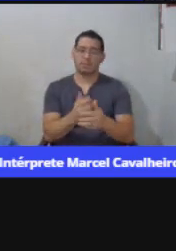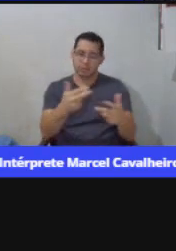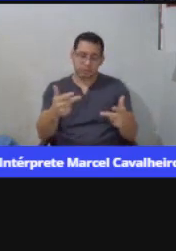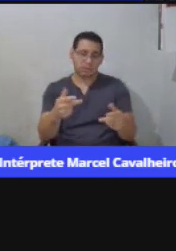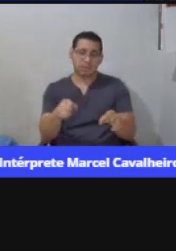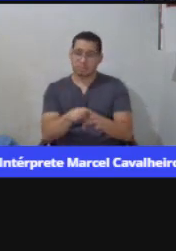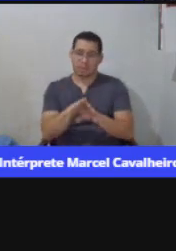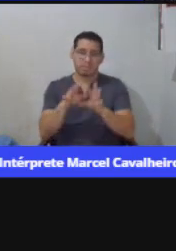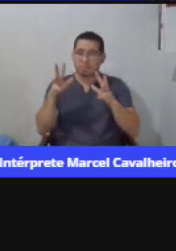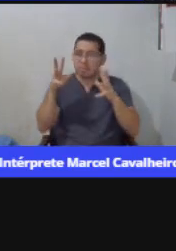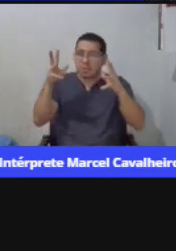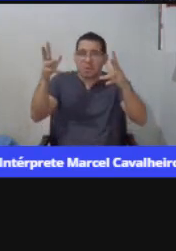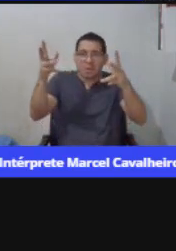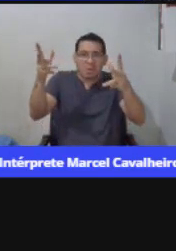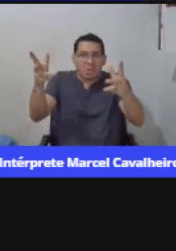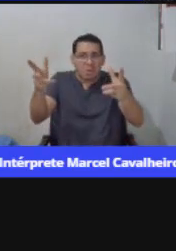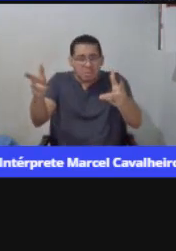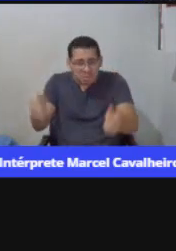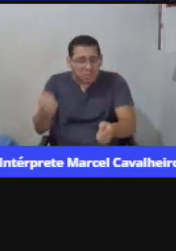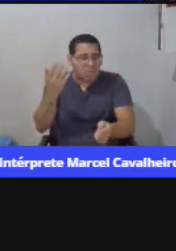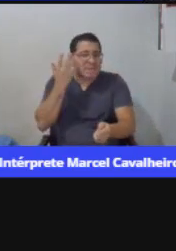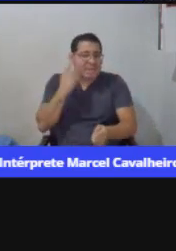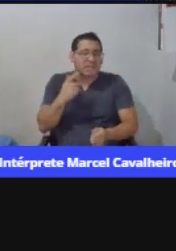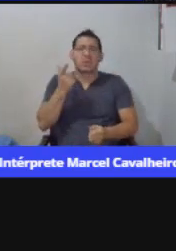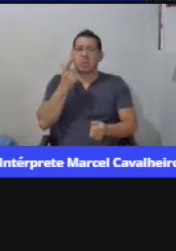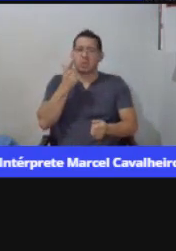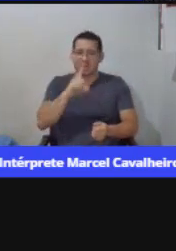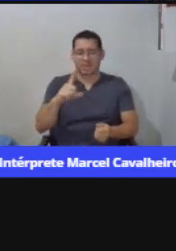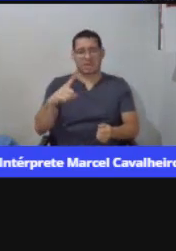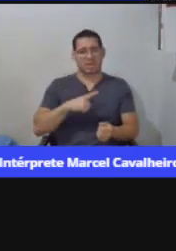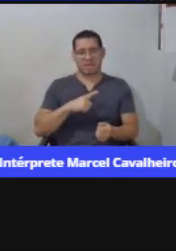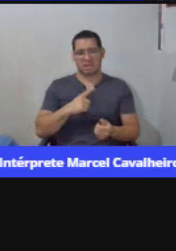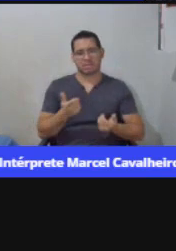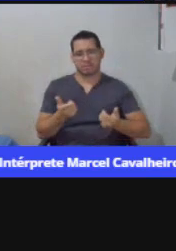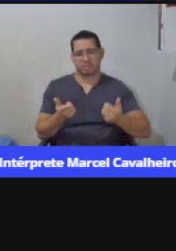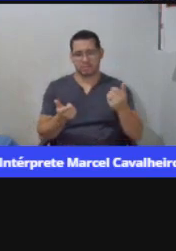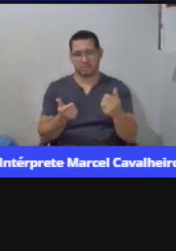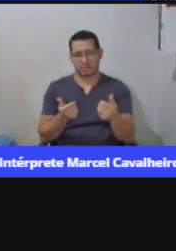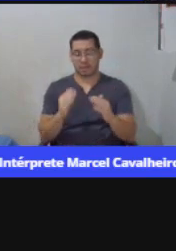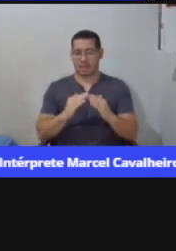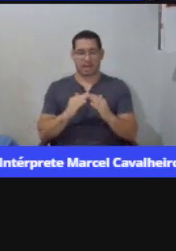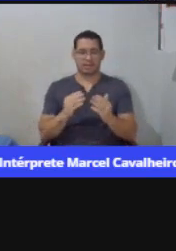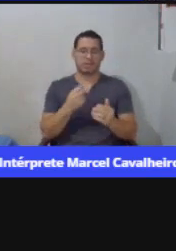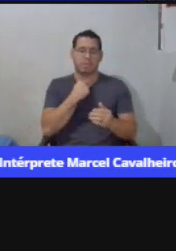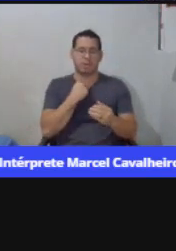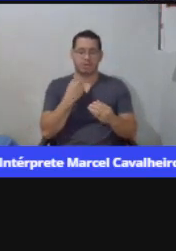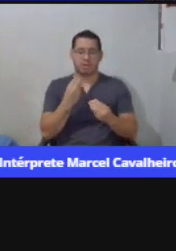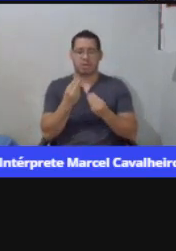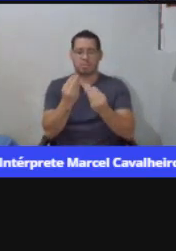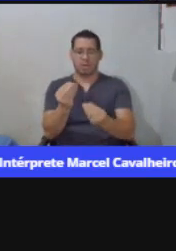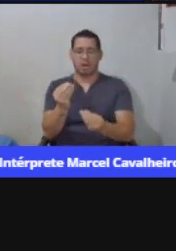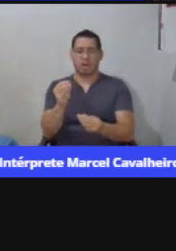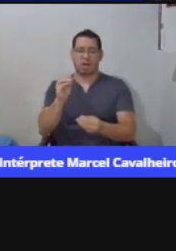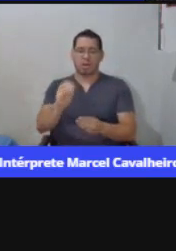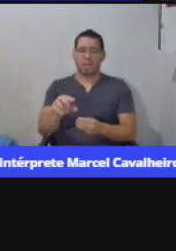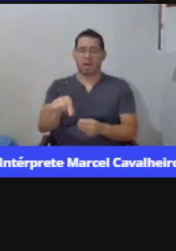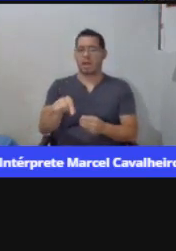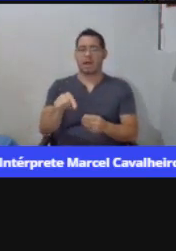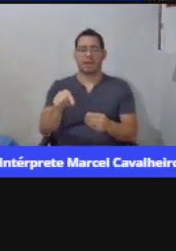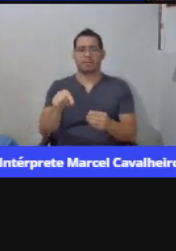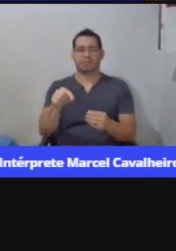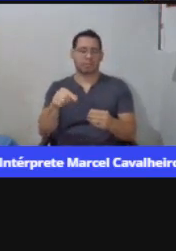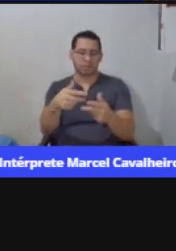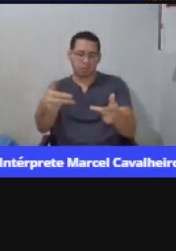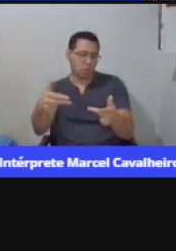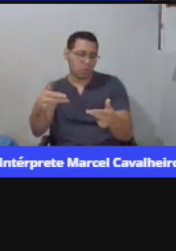a todos os seus alunos, né? Eu não posso colocar lá uma experiência onde a criança